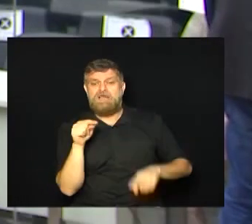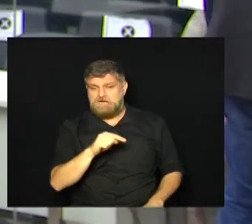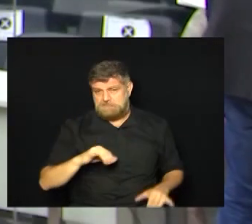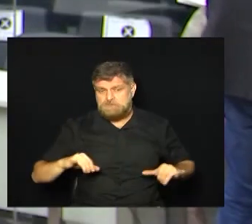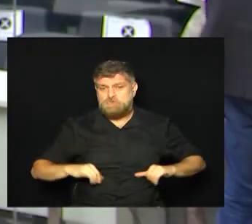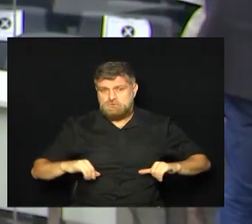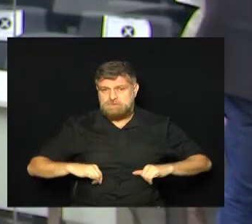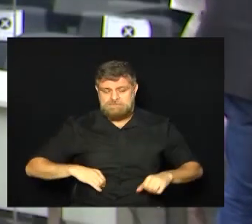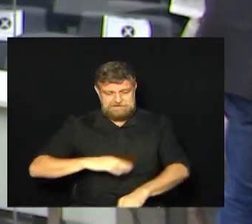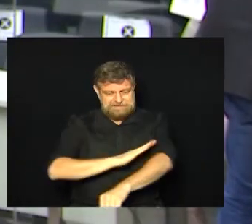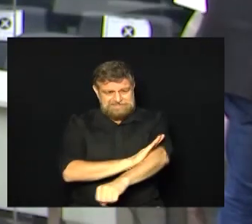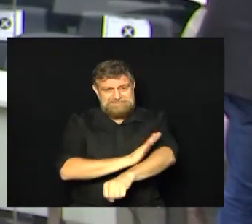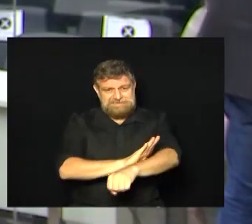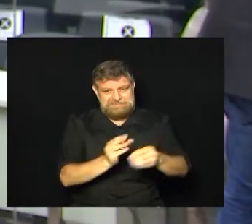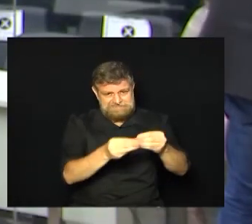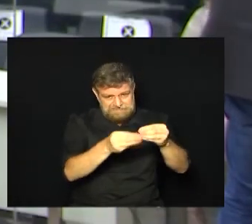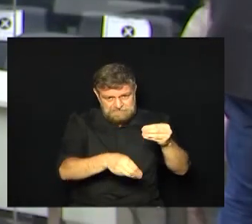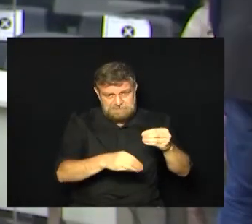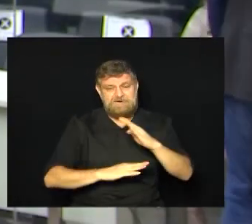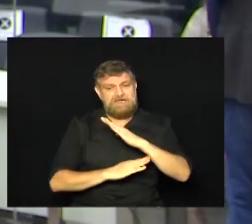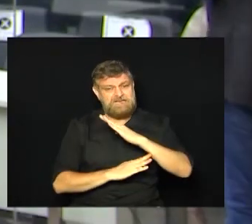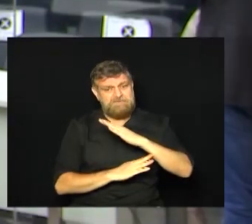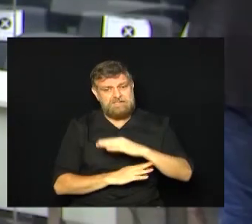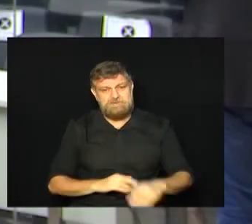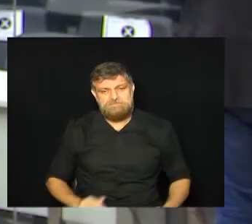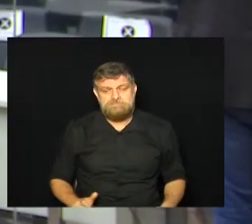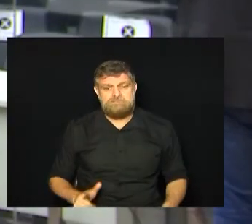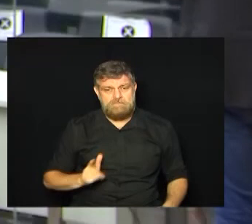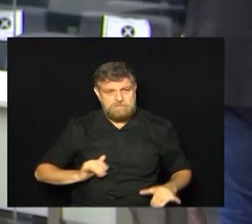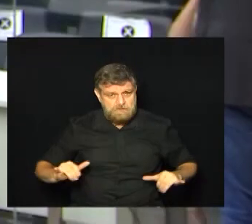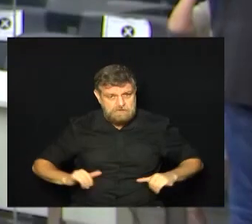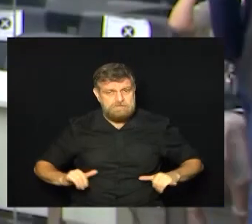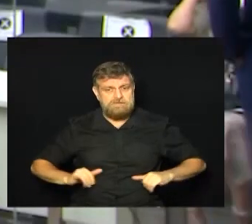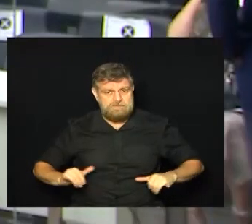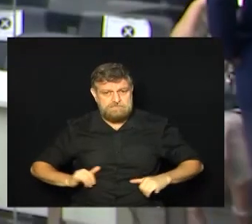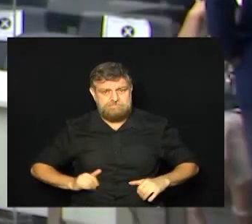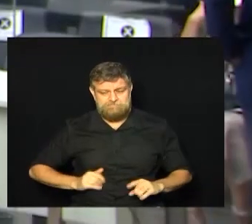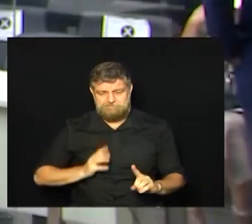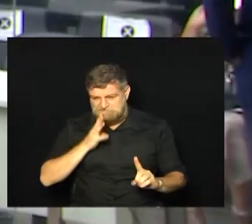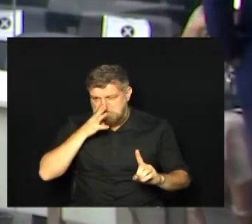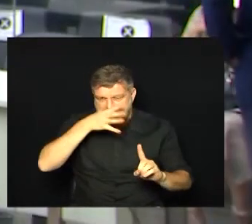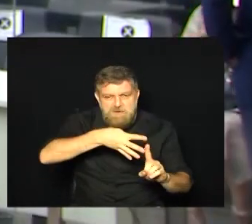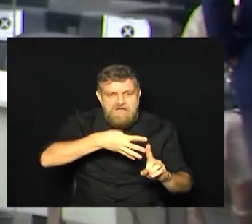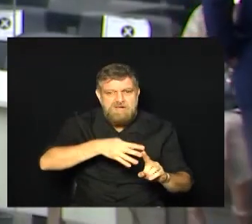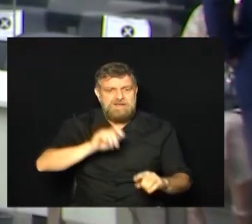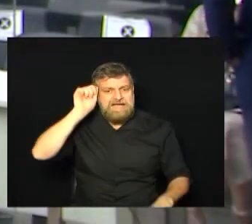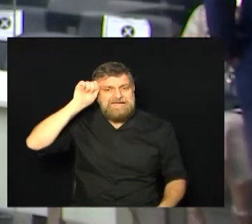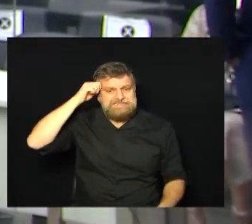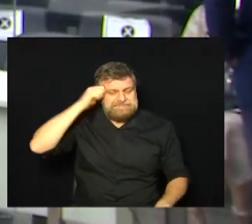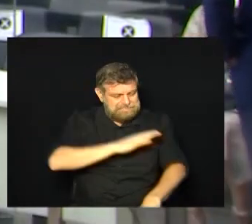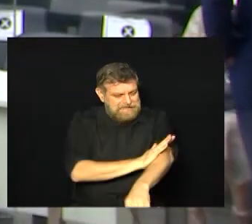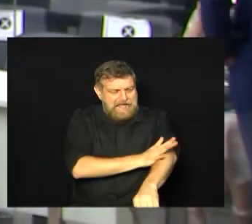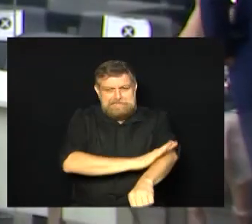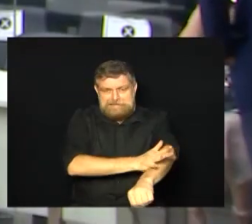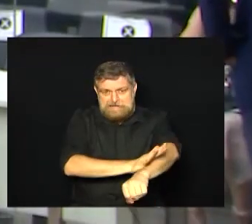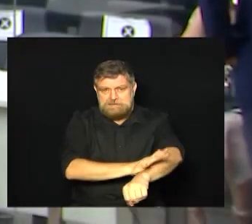que foi prejudicada aqui na Câmara Municipal, que ela sofreu esse atentado de racismo, e é muito triste